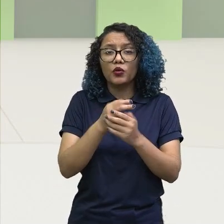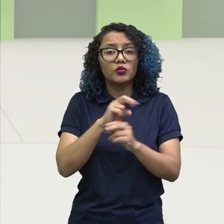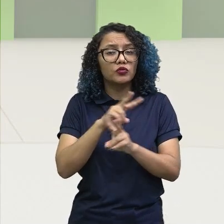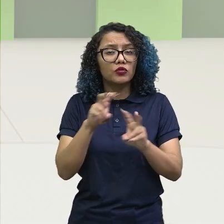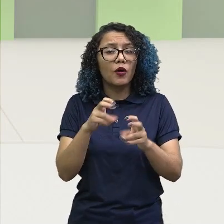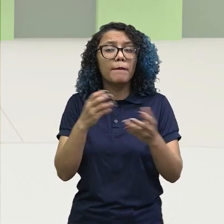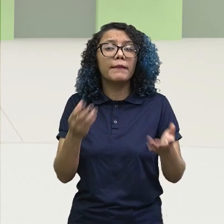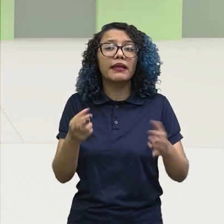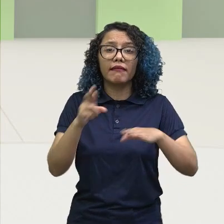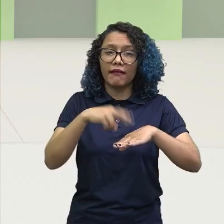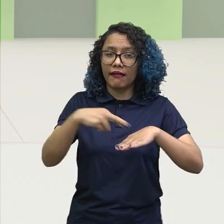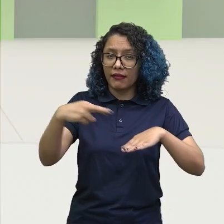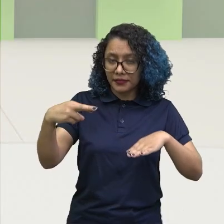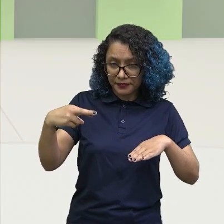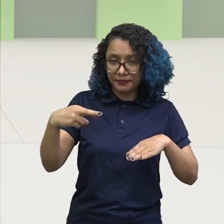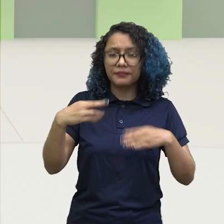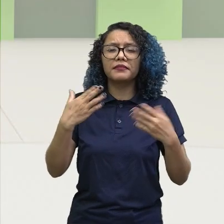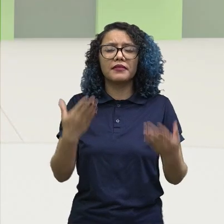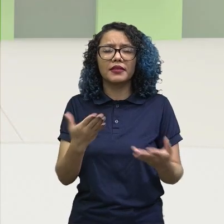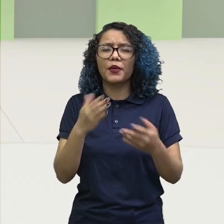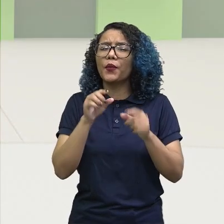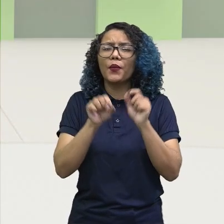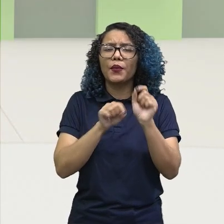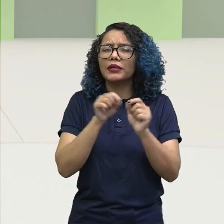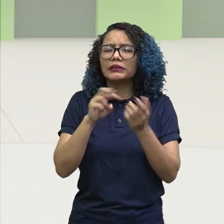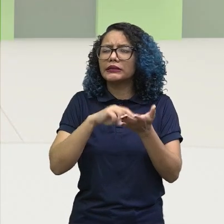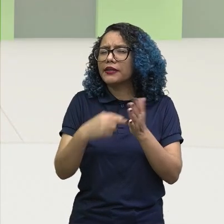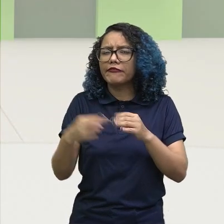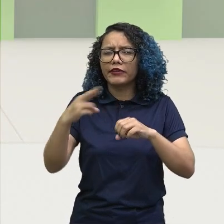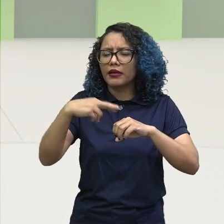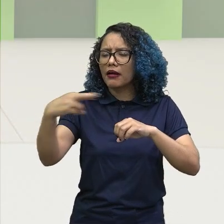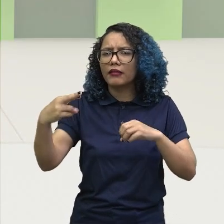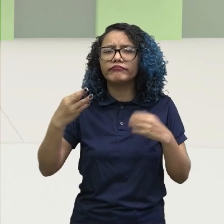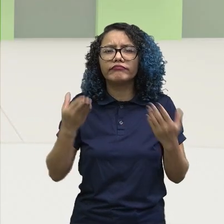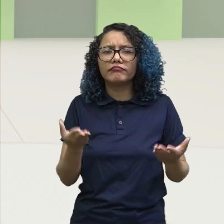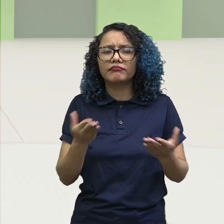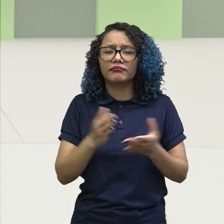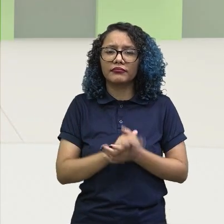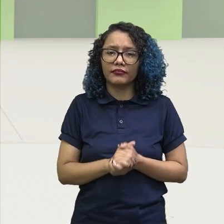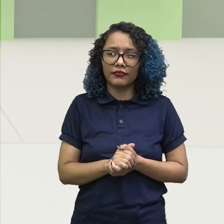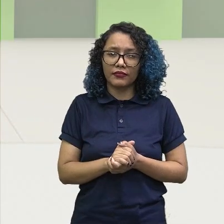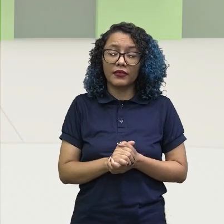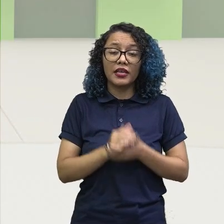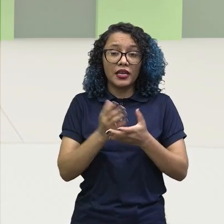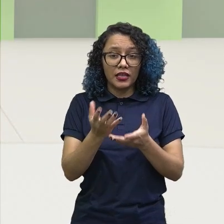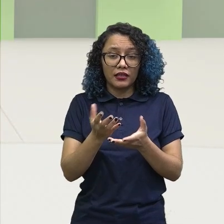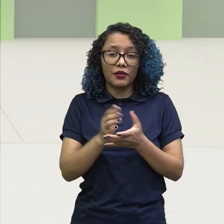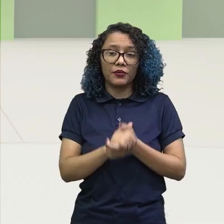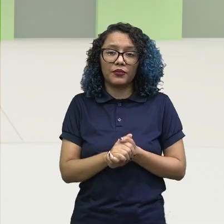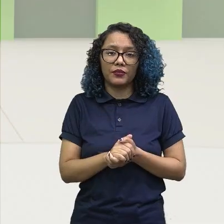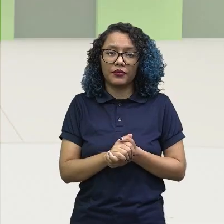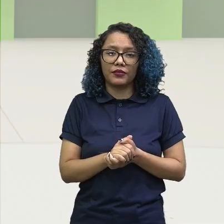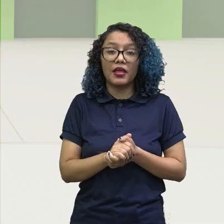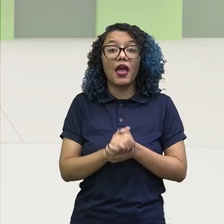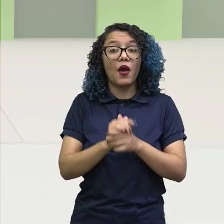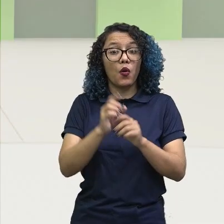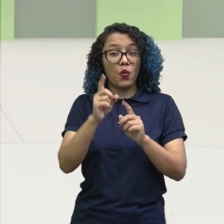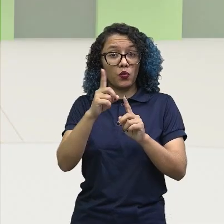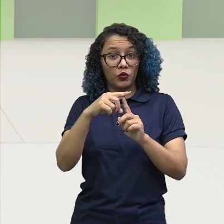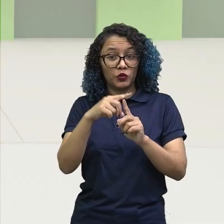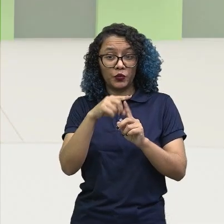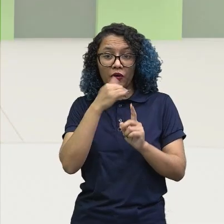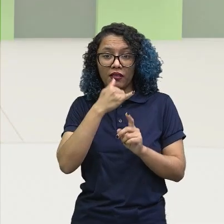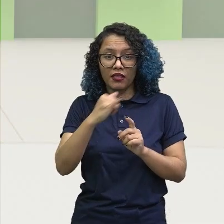essas radiações são o quê? A radiação, ela é a energia emitida